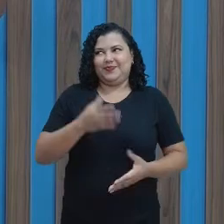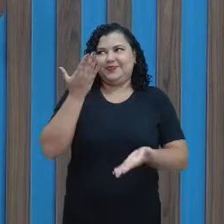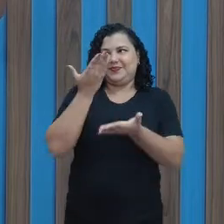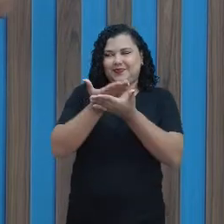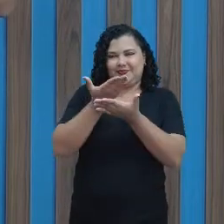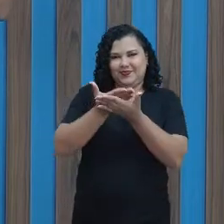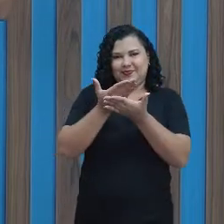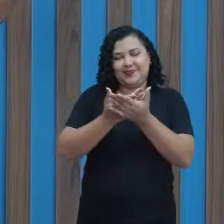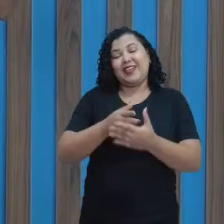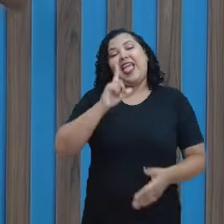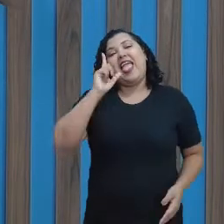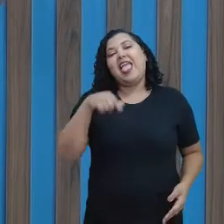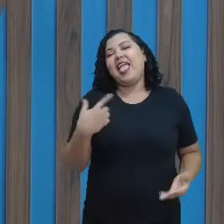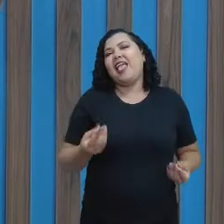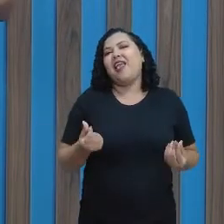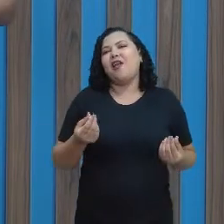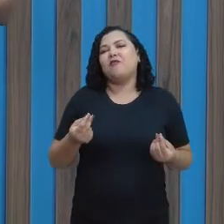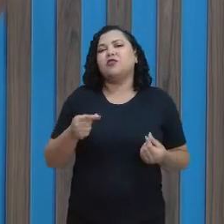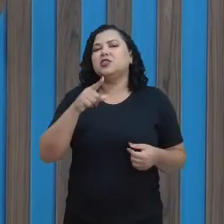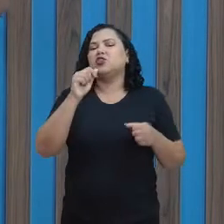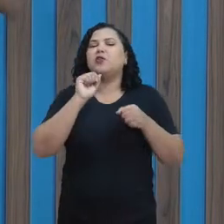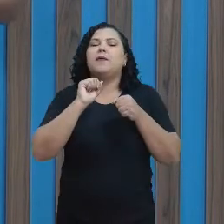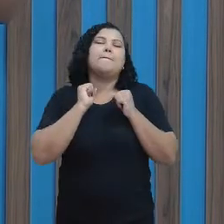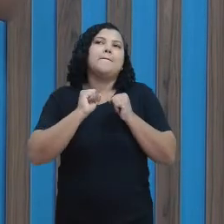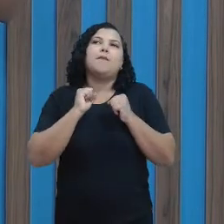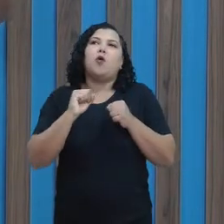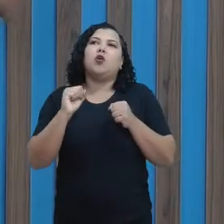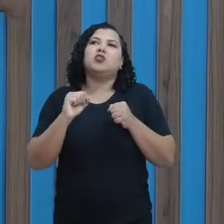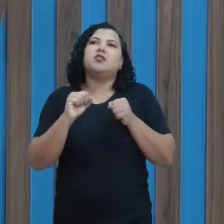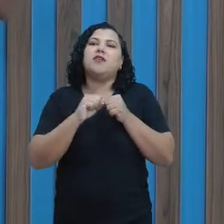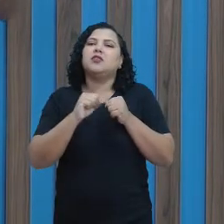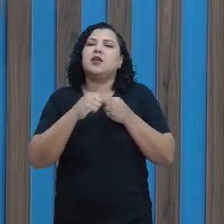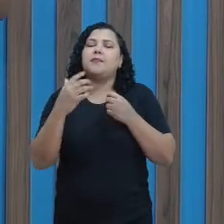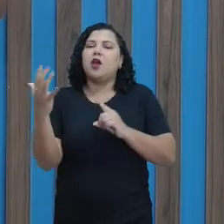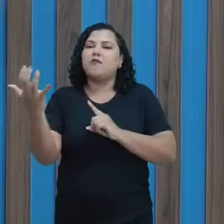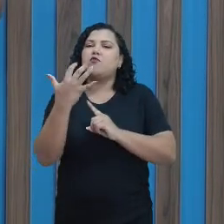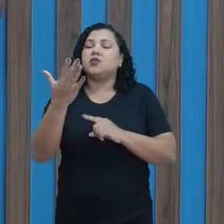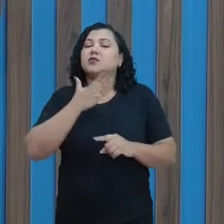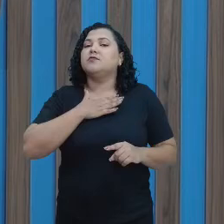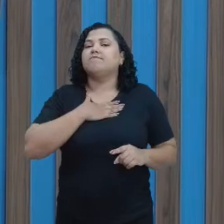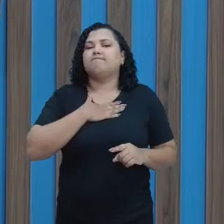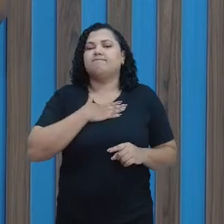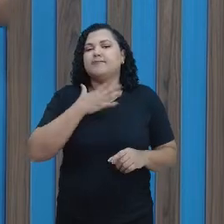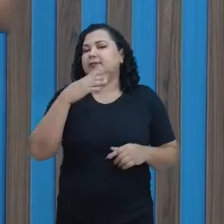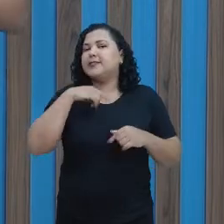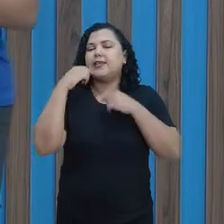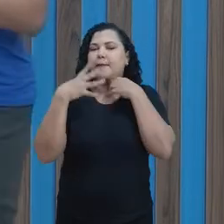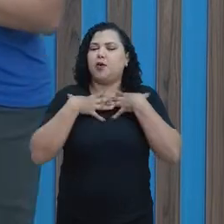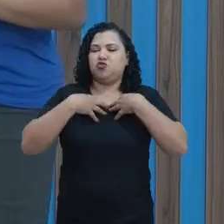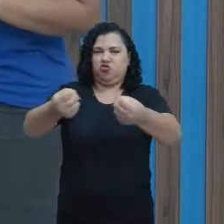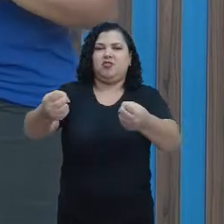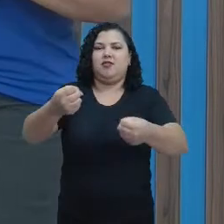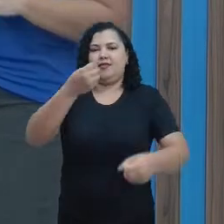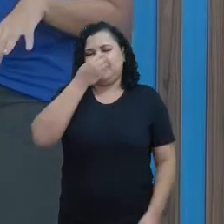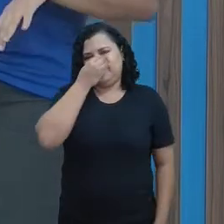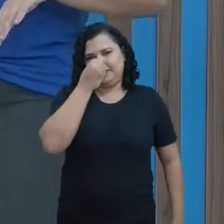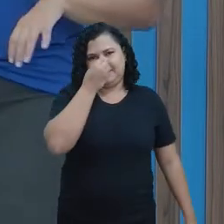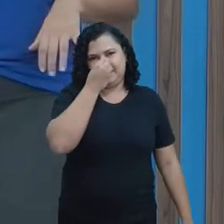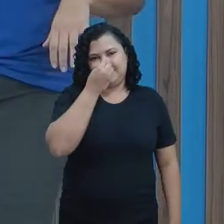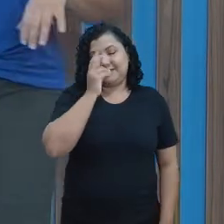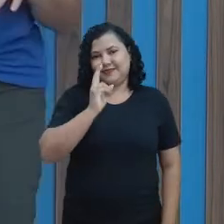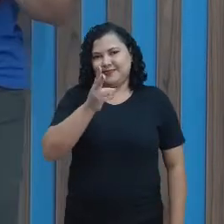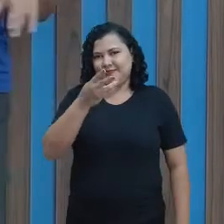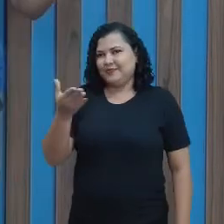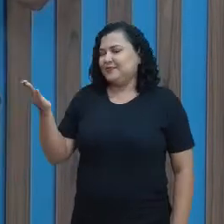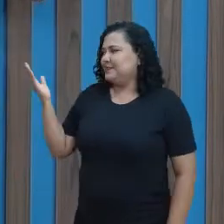Estudar é algo que vocês podem fazer por vocês mesmos. E esse conhecimento ninguém tira, tá? Então, ó, vamos continuar